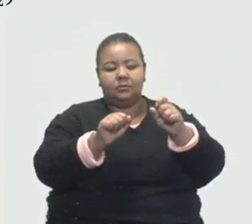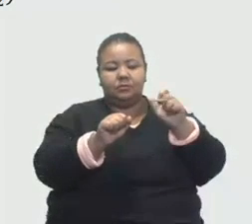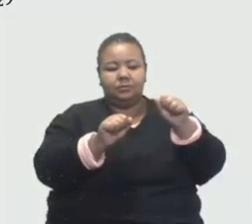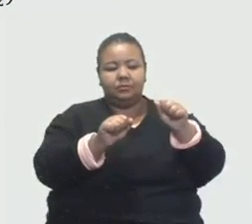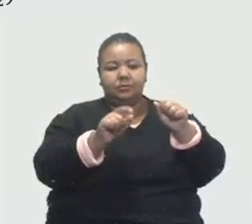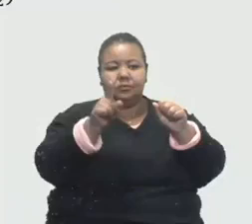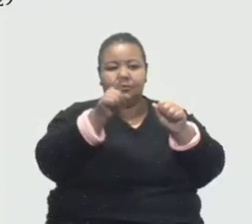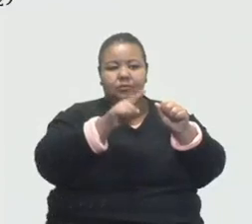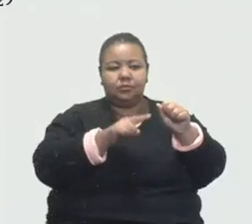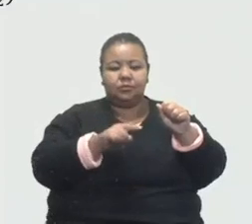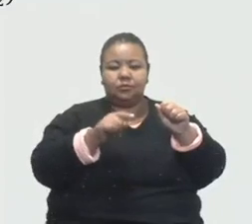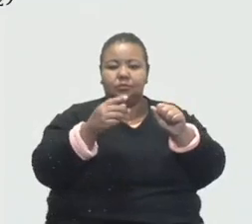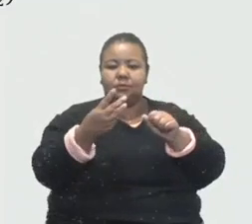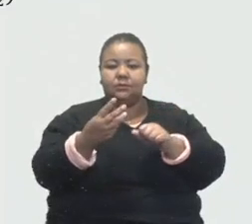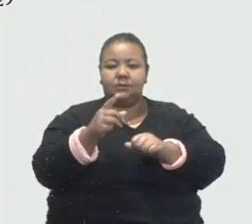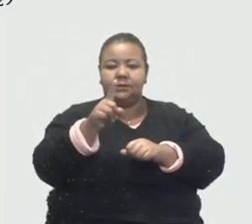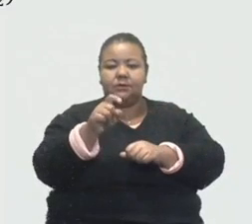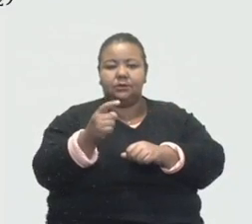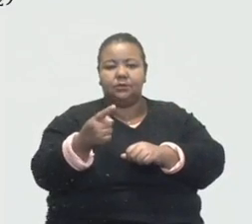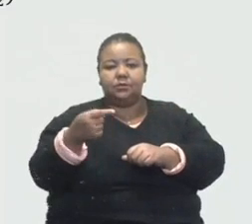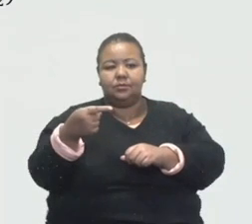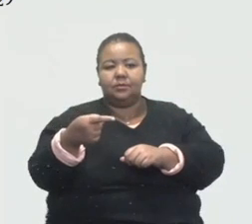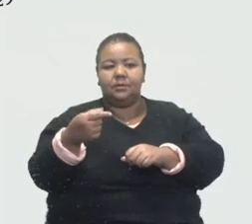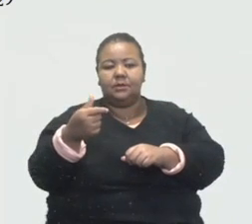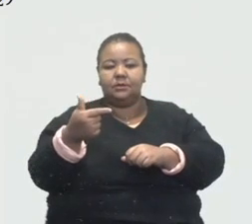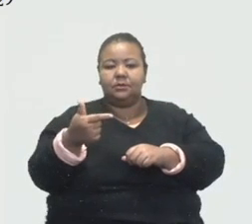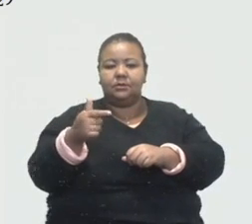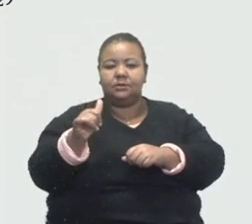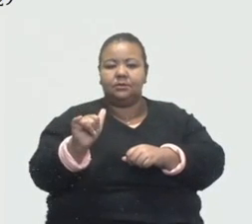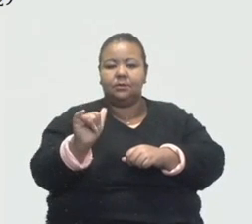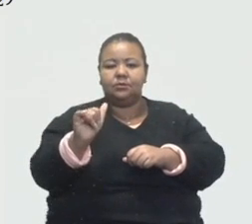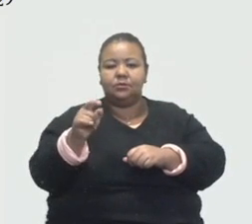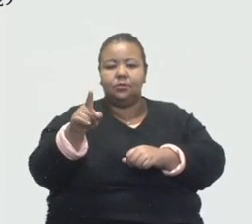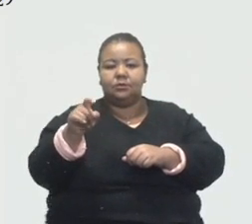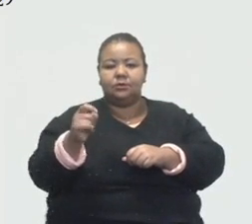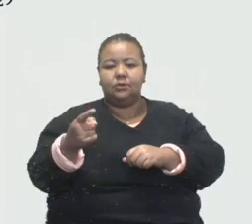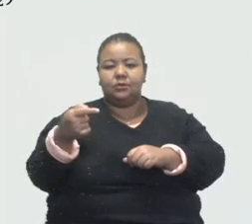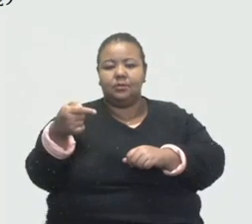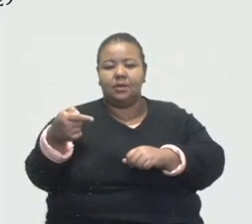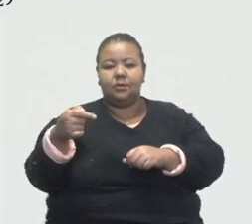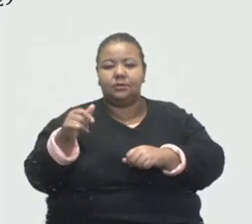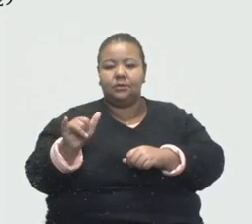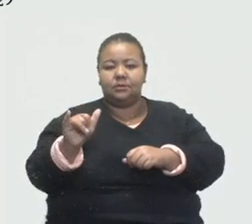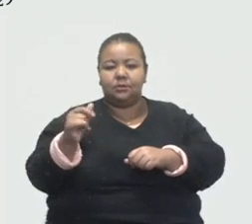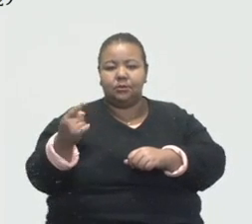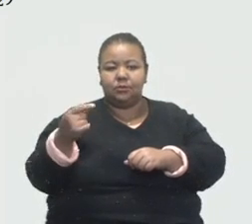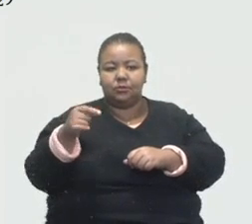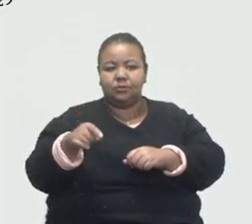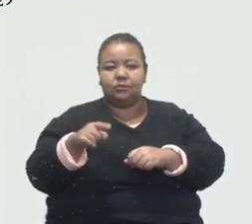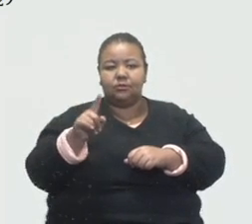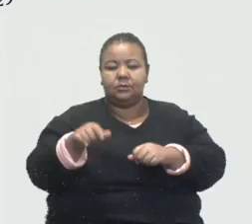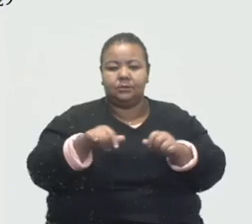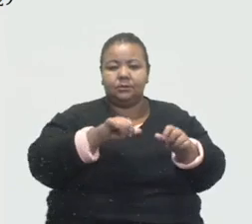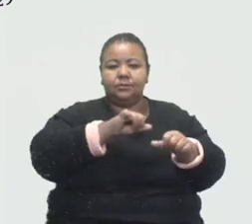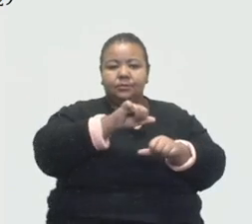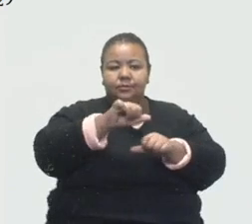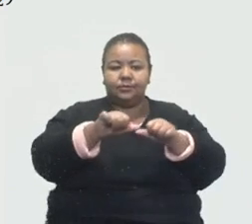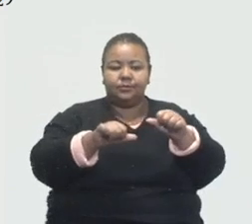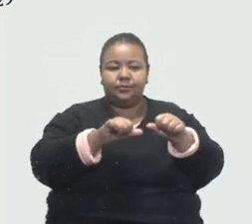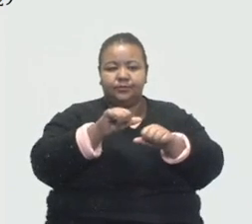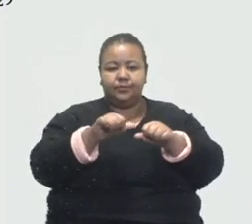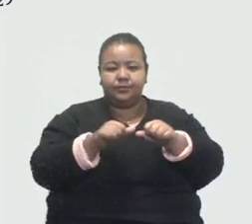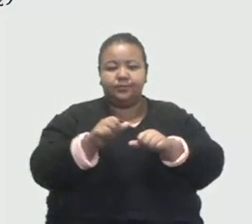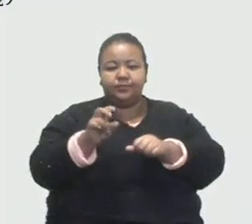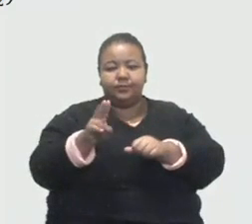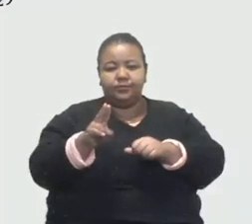alfa é igual a 3x1 menos 2y1, x1 menos y1. Esse daqui não é a minha transformação de